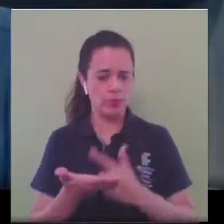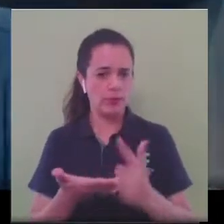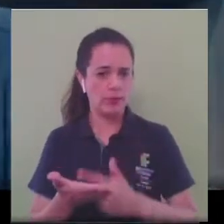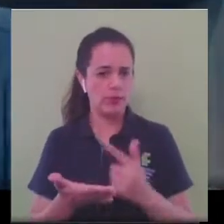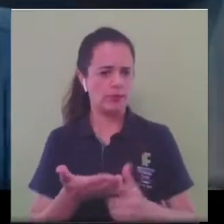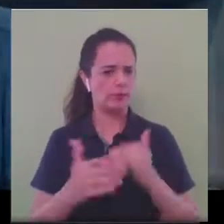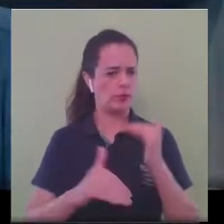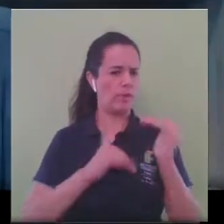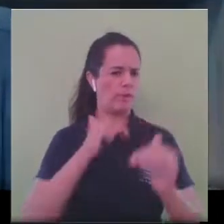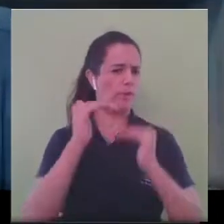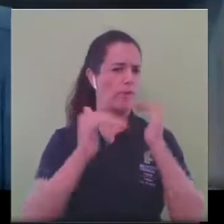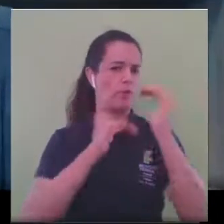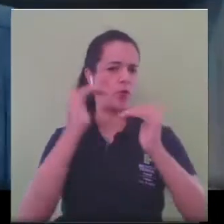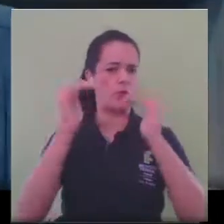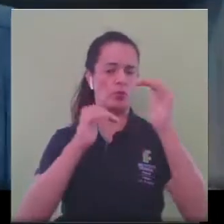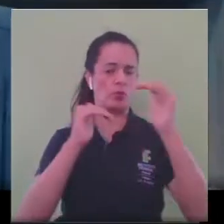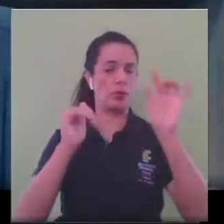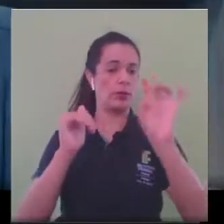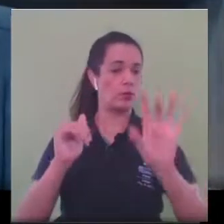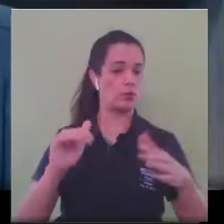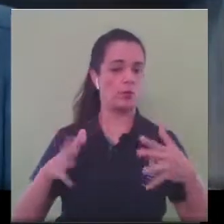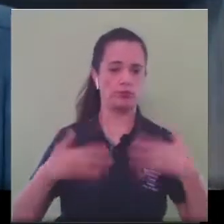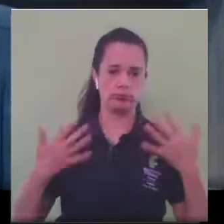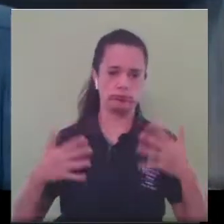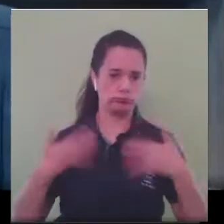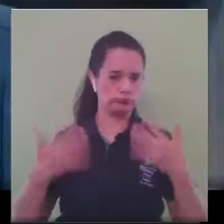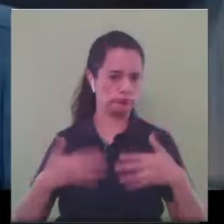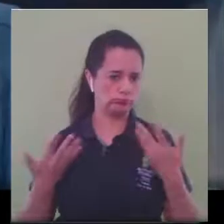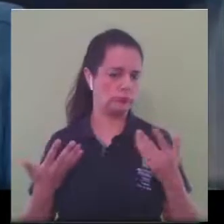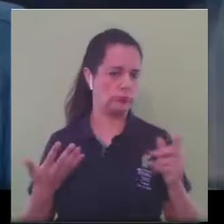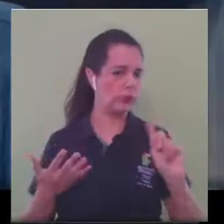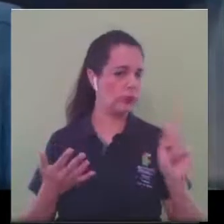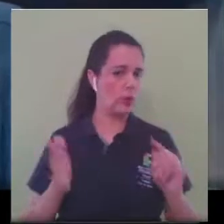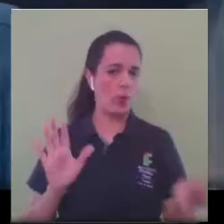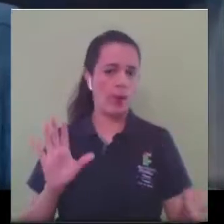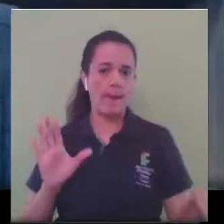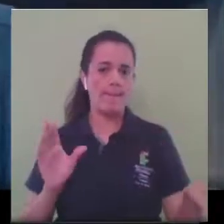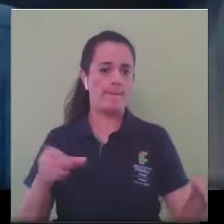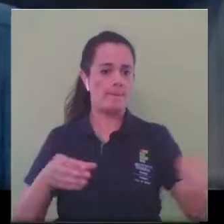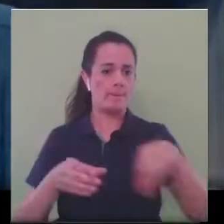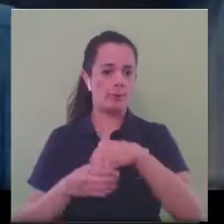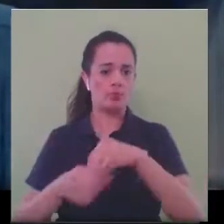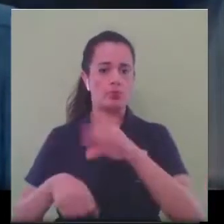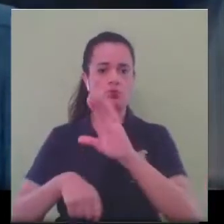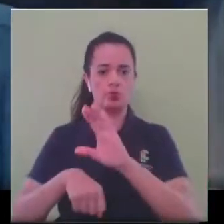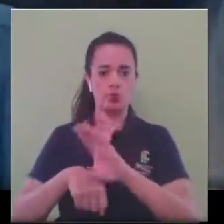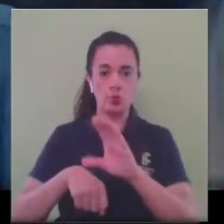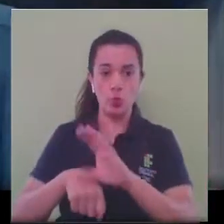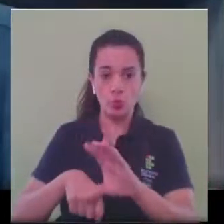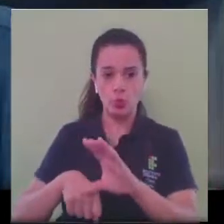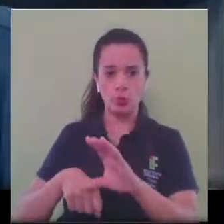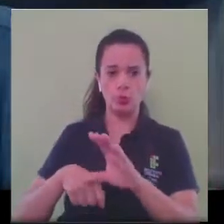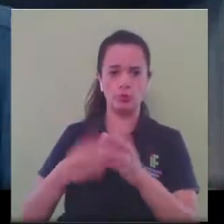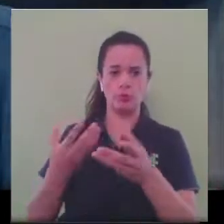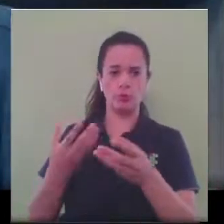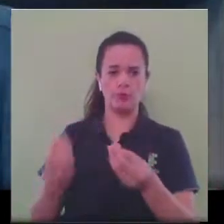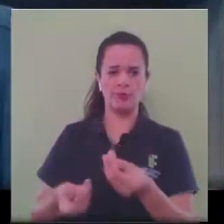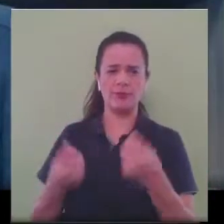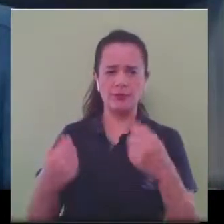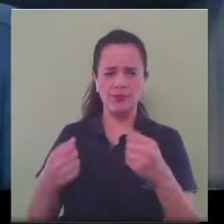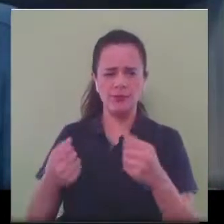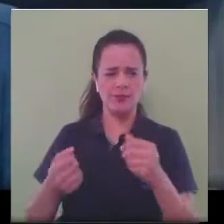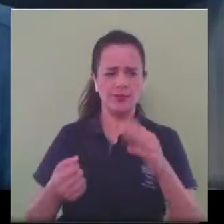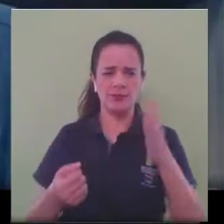que não vai apenas te entreter e que não faz parte de um plano curricular, você vai ter que procurar saber o que seria um clássico,